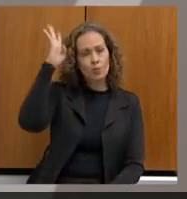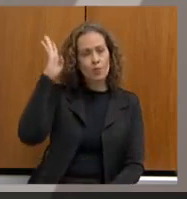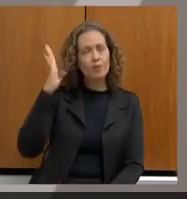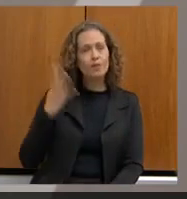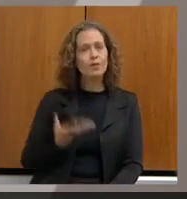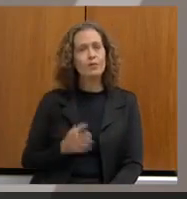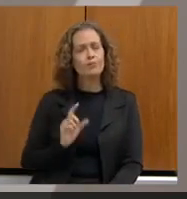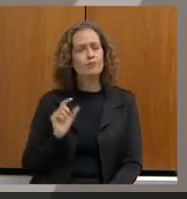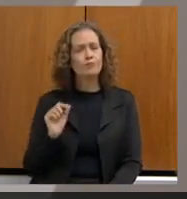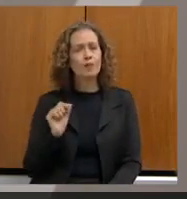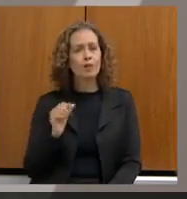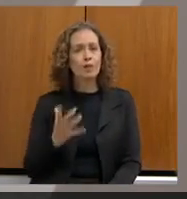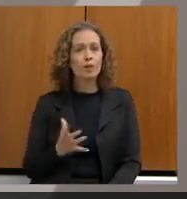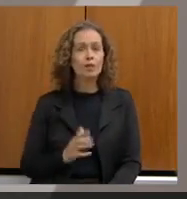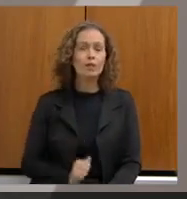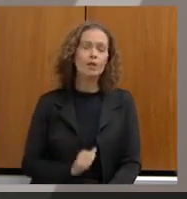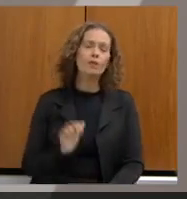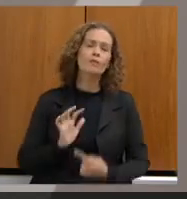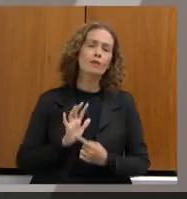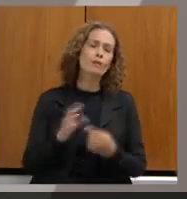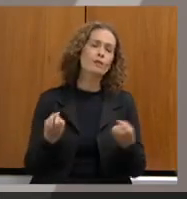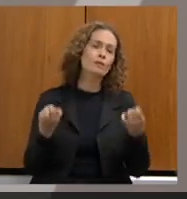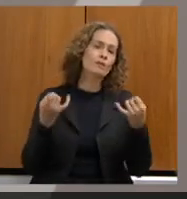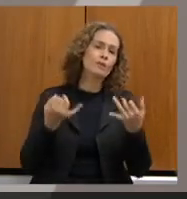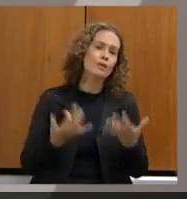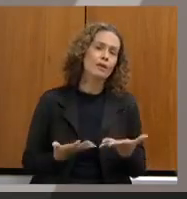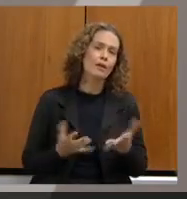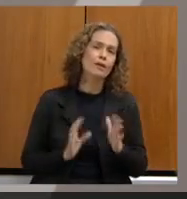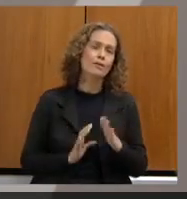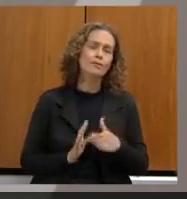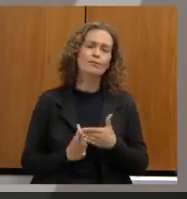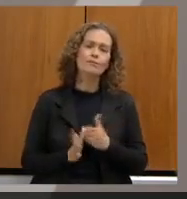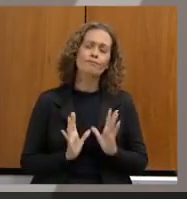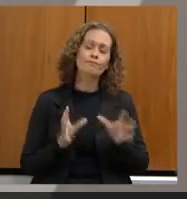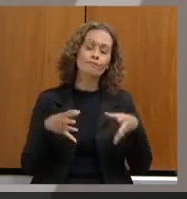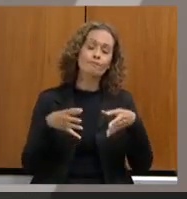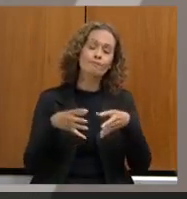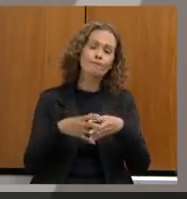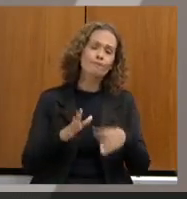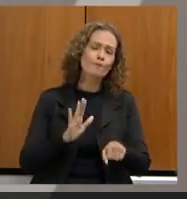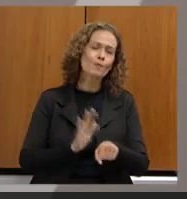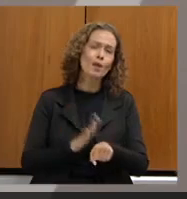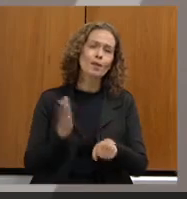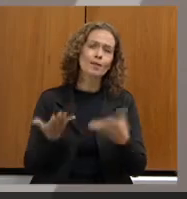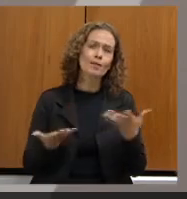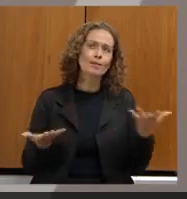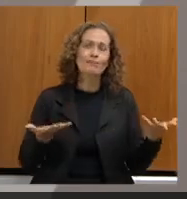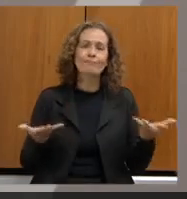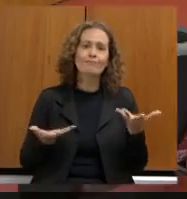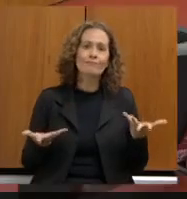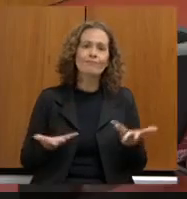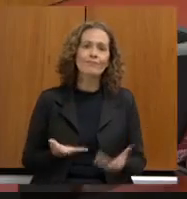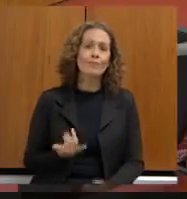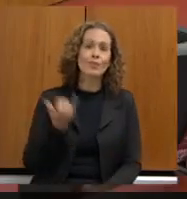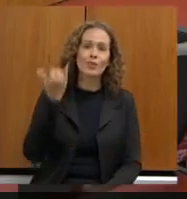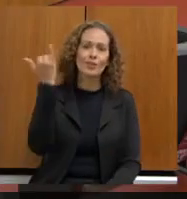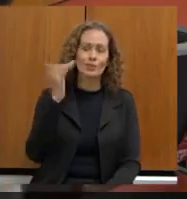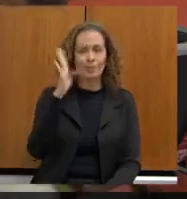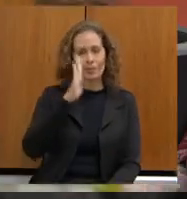entidade mais popular no nosso Brasil e talvez no mundo nem acredito no mundo também obrigado